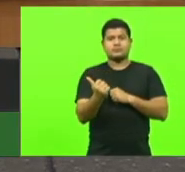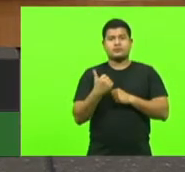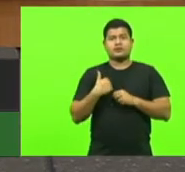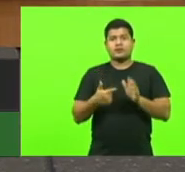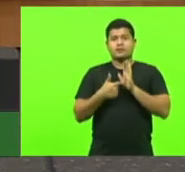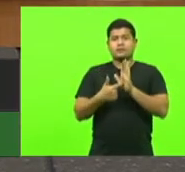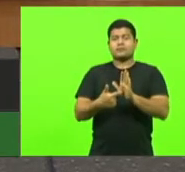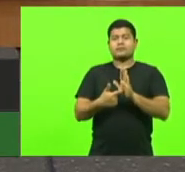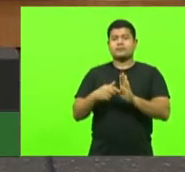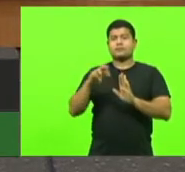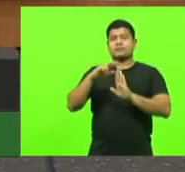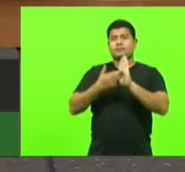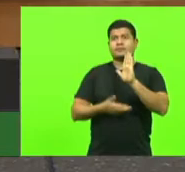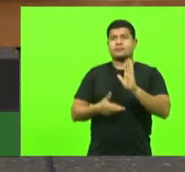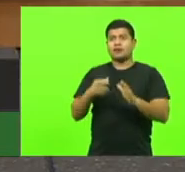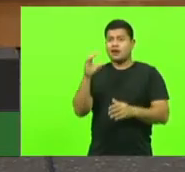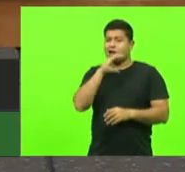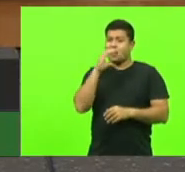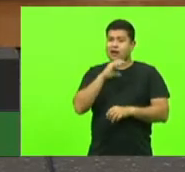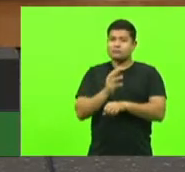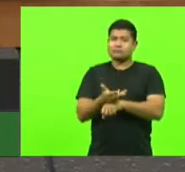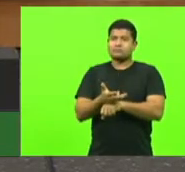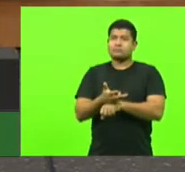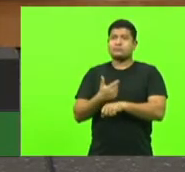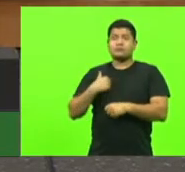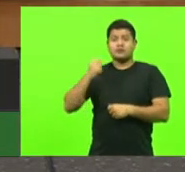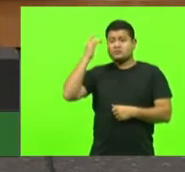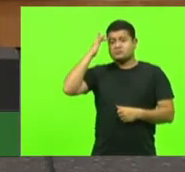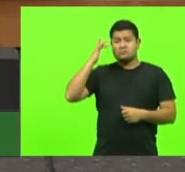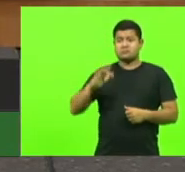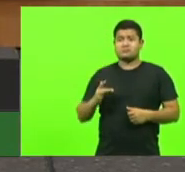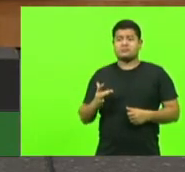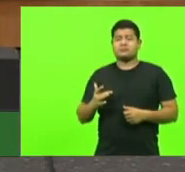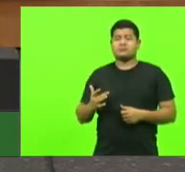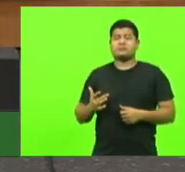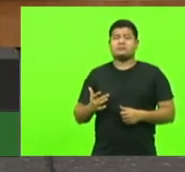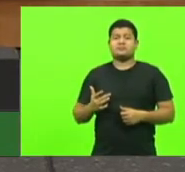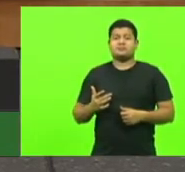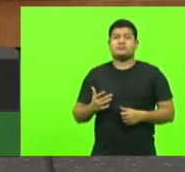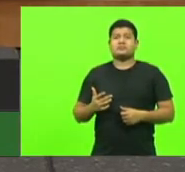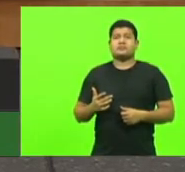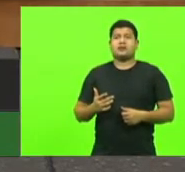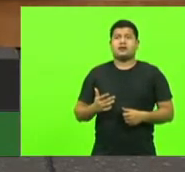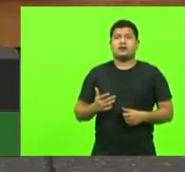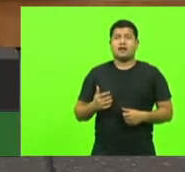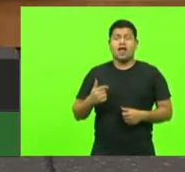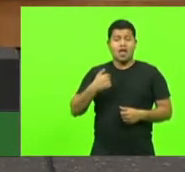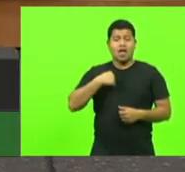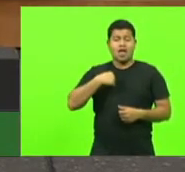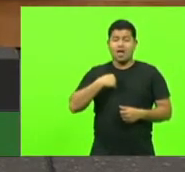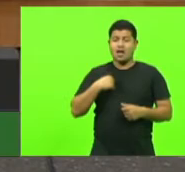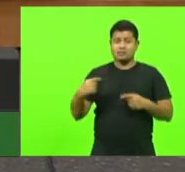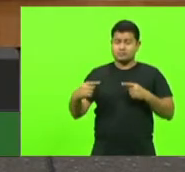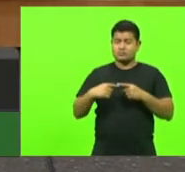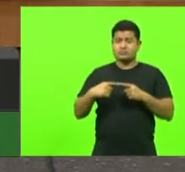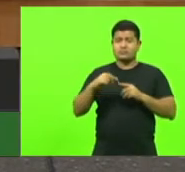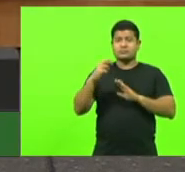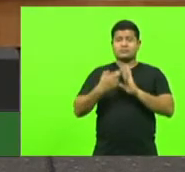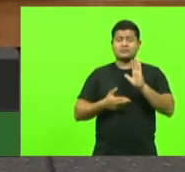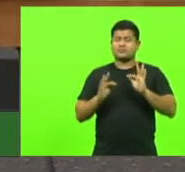apresentasse o relatório imediatamente. Eu nem sabia ainda, deputado Maurício, que eu era o relator. Mas, enfim,